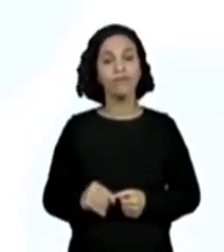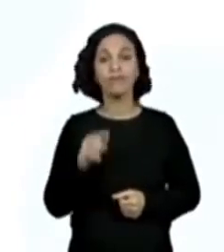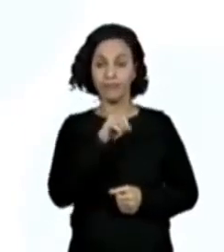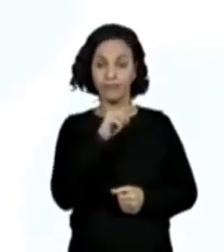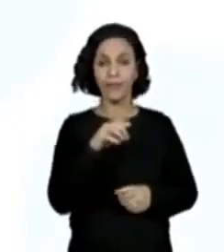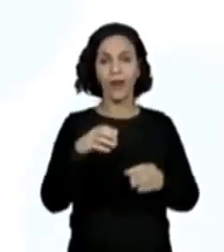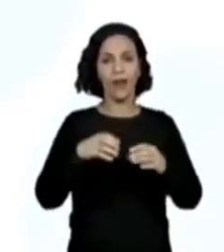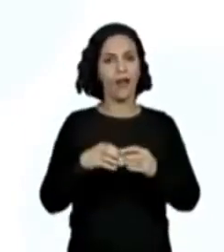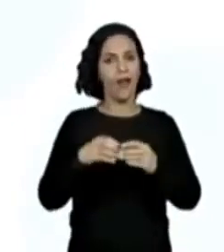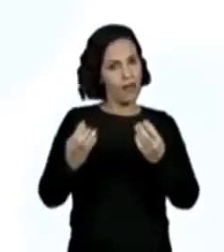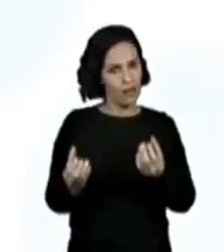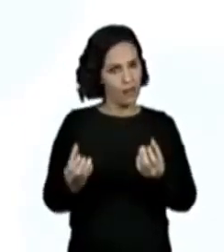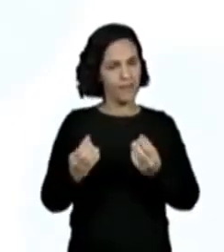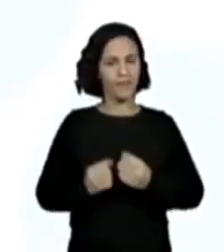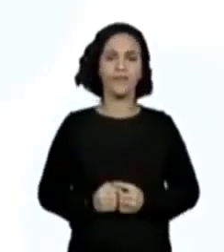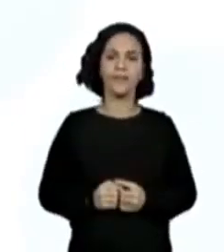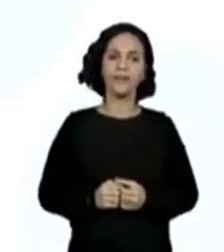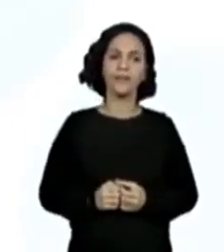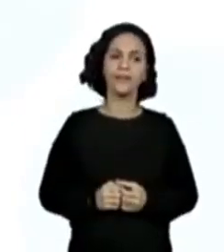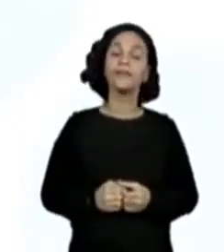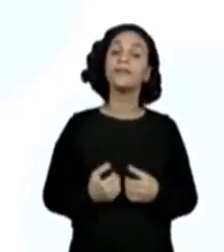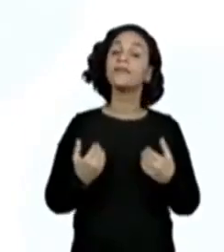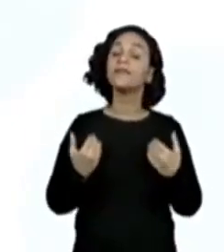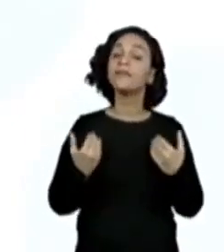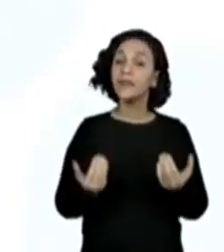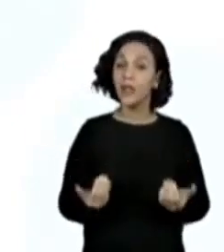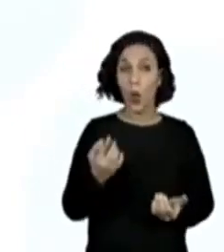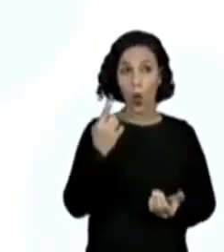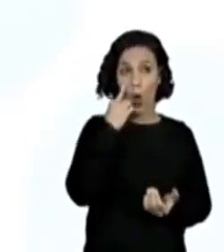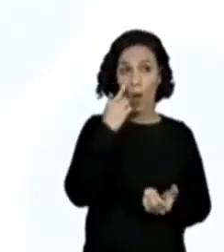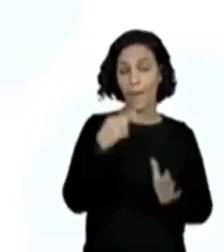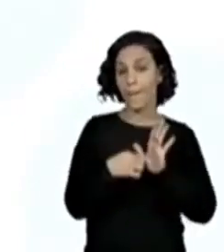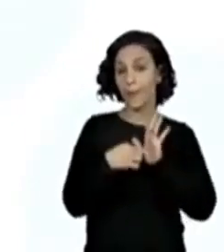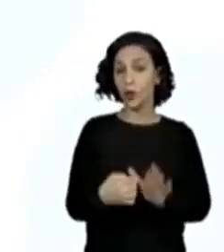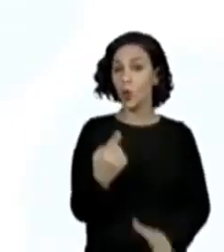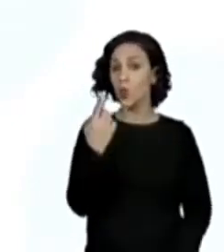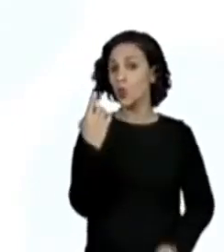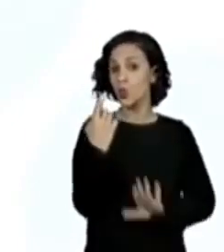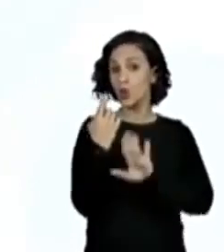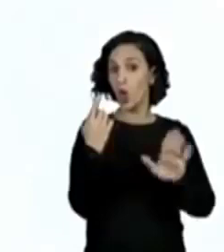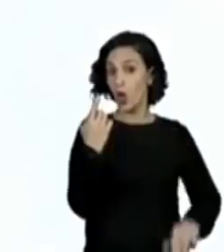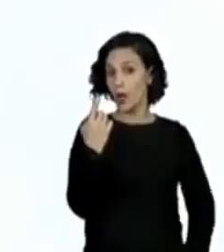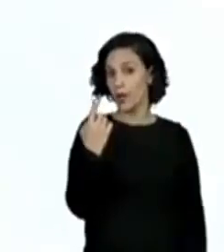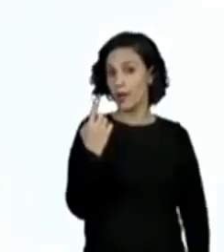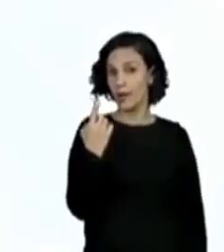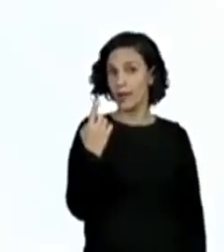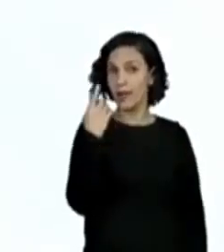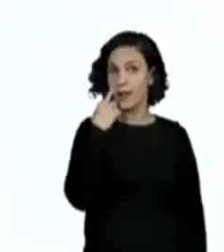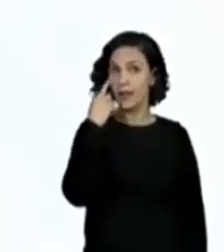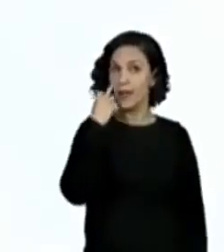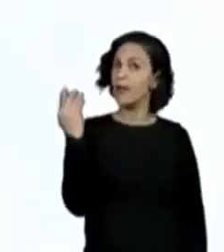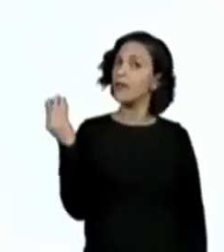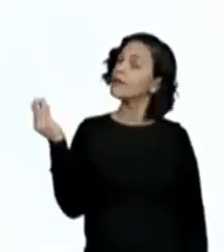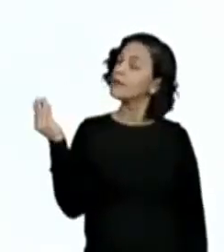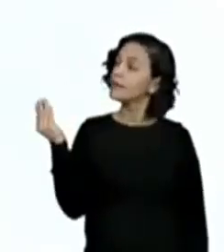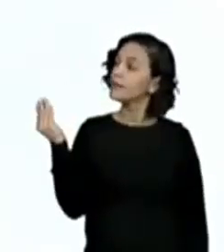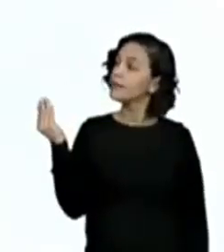de caqui. E mostrou uma embalagem apenas para os